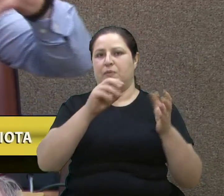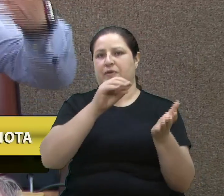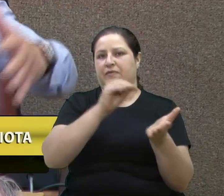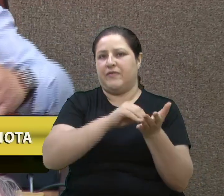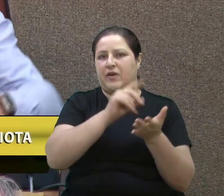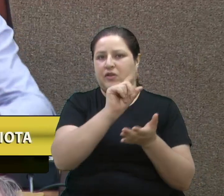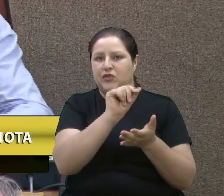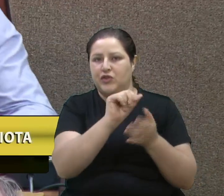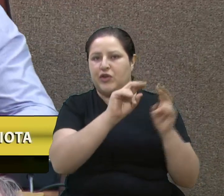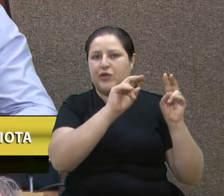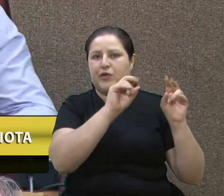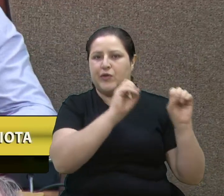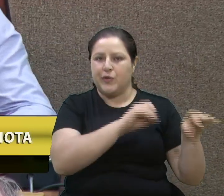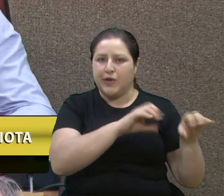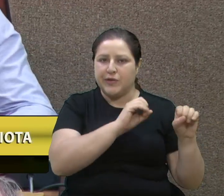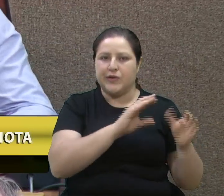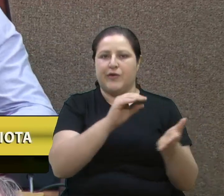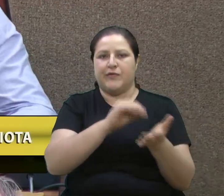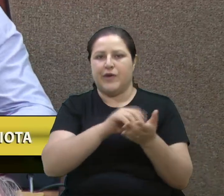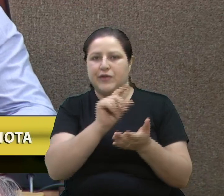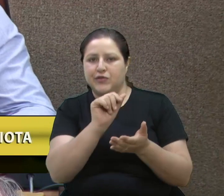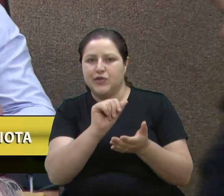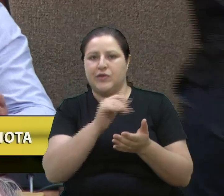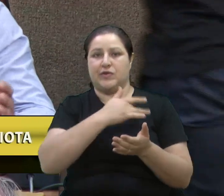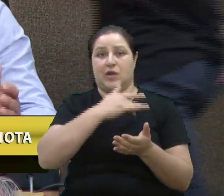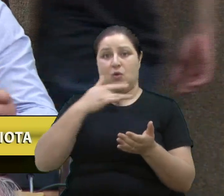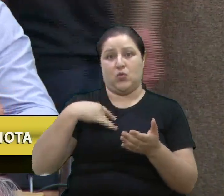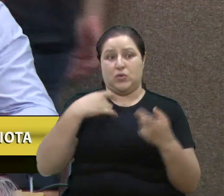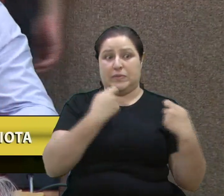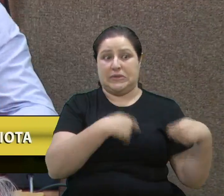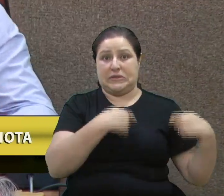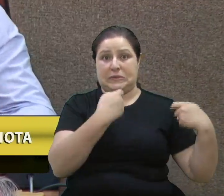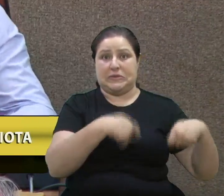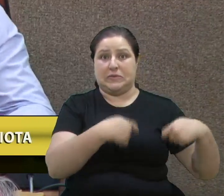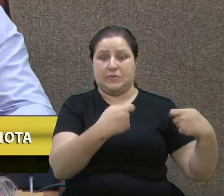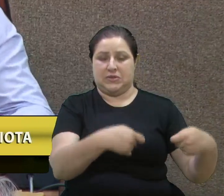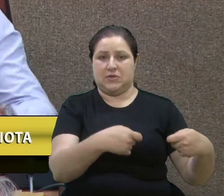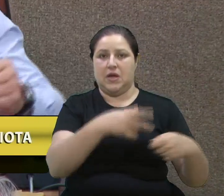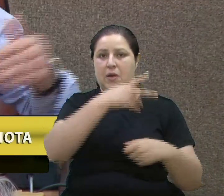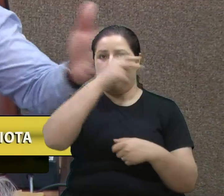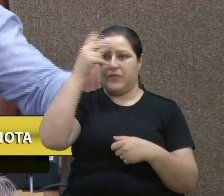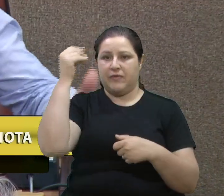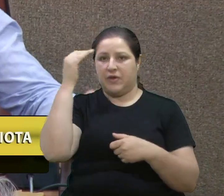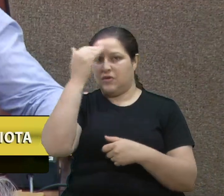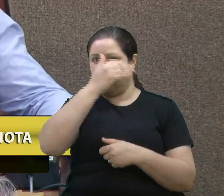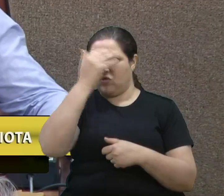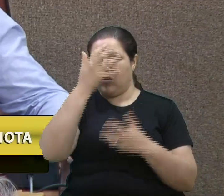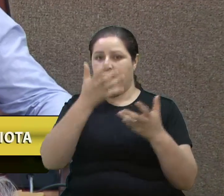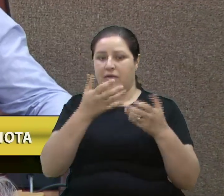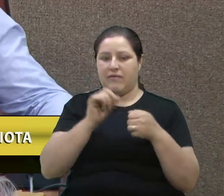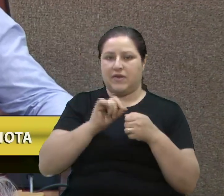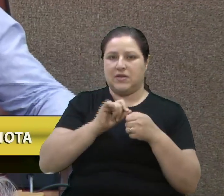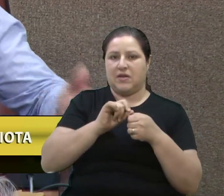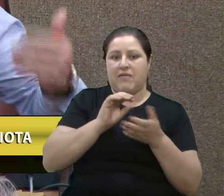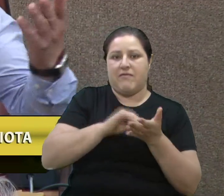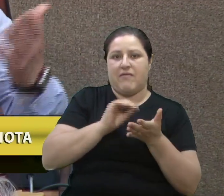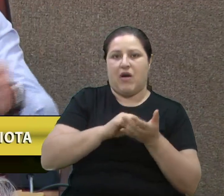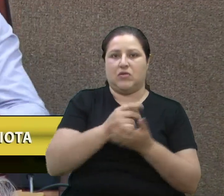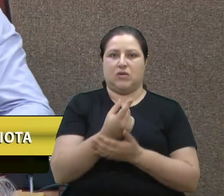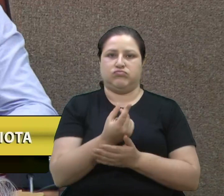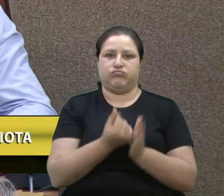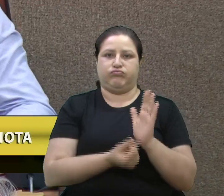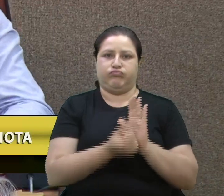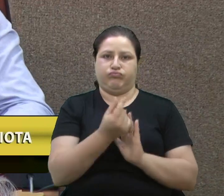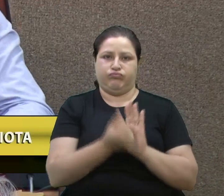saúde, enfim, tantas outras coisas necessárias, que por mais que o prefeito queira fazer, não tem os recursos. E aí tem